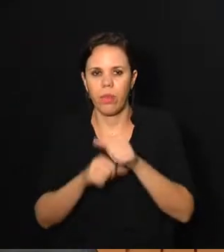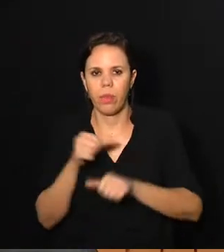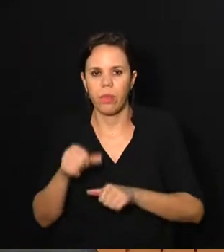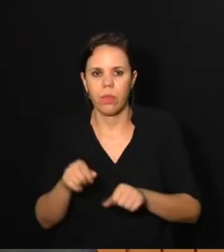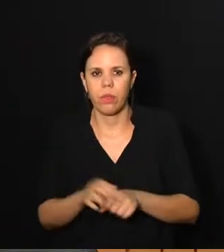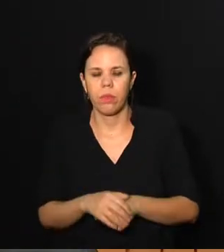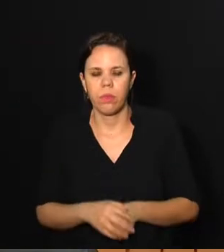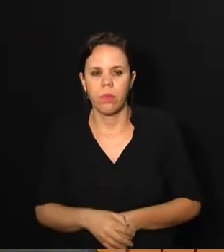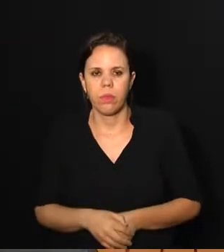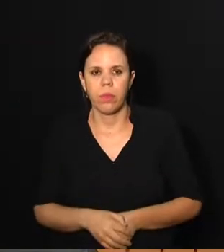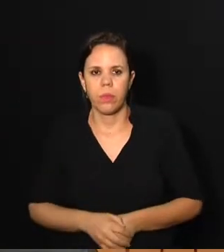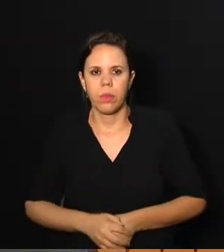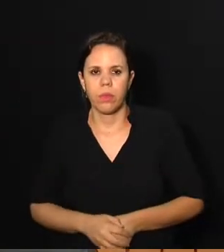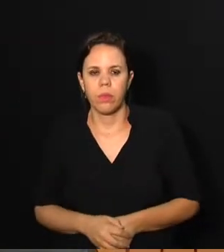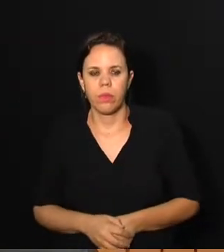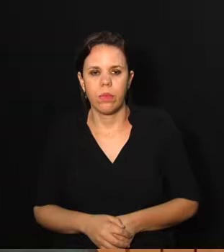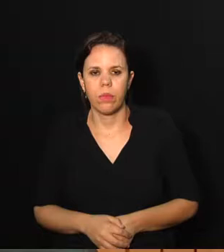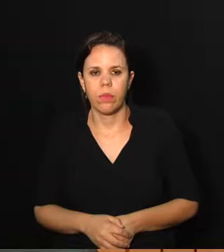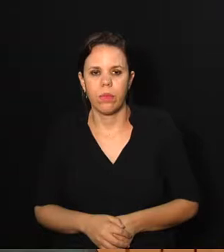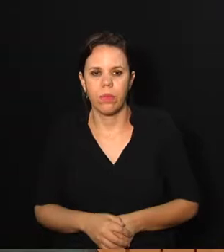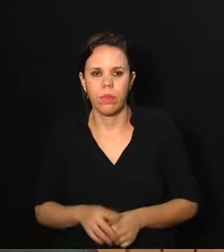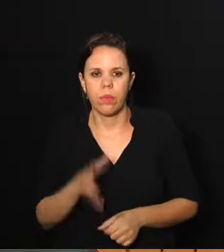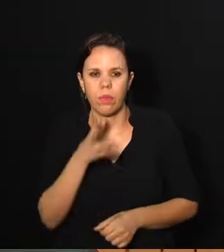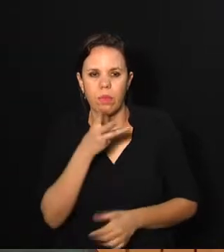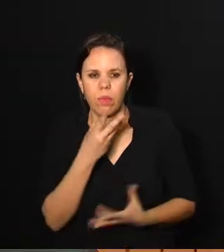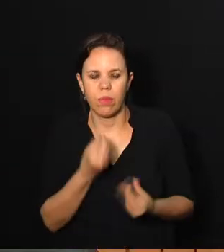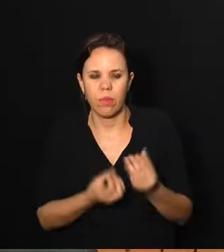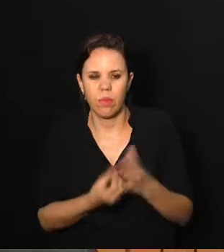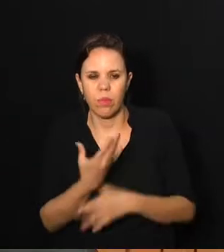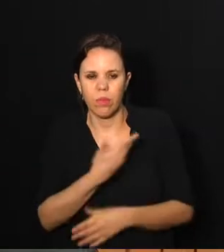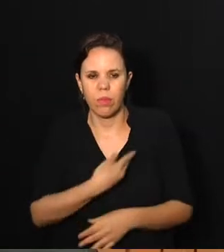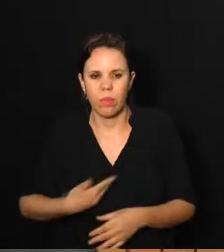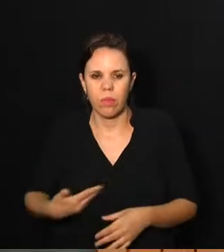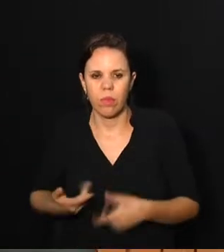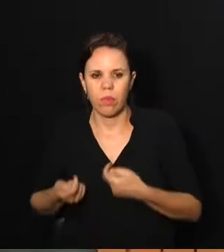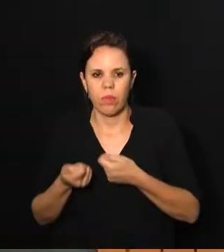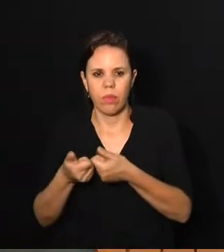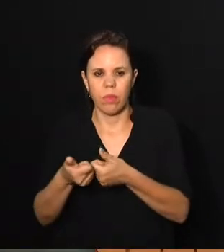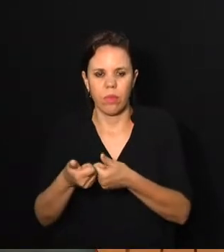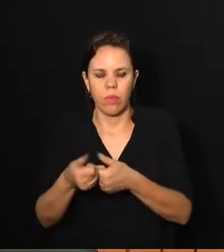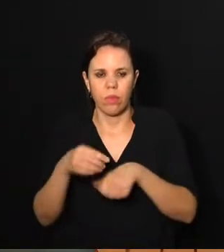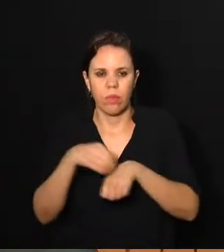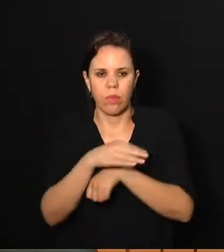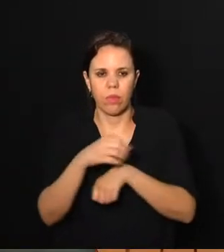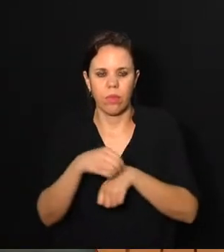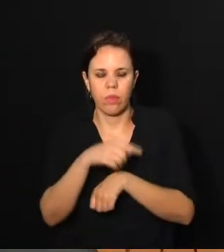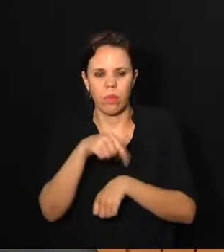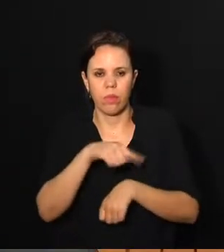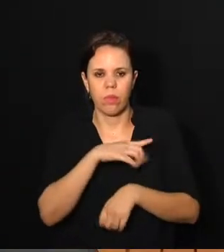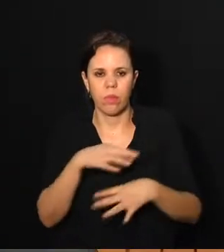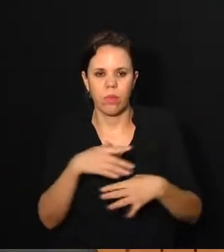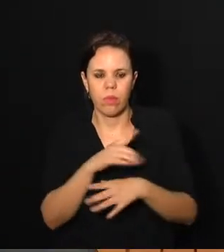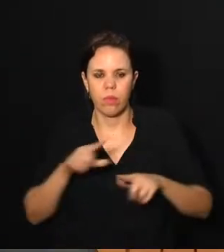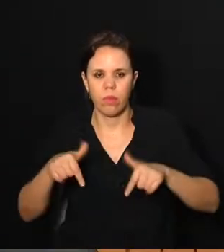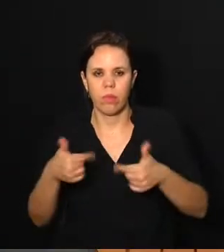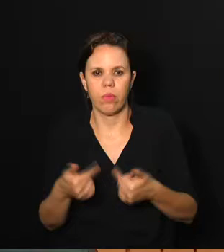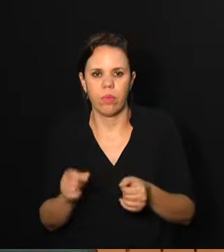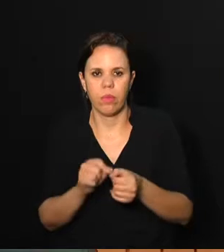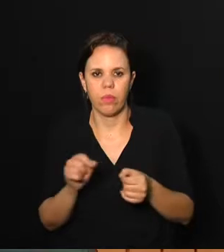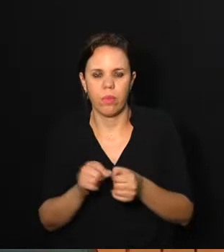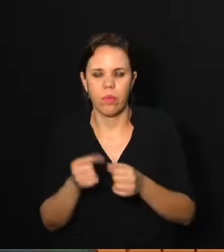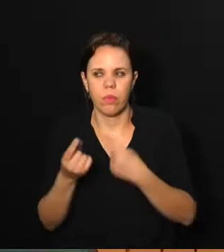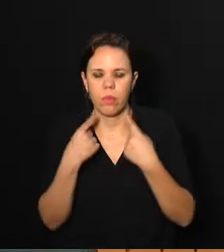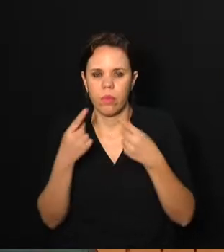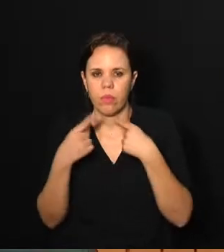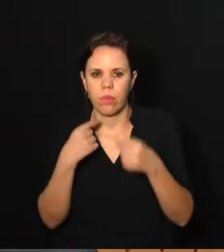alterações. Então, como o processo demorou muito por parte do Estado para ter o repasse, o município teve que tomar a iniciativa de fazer o diálogo